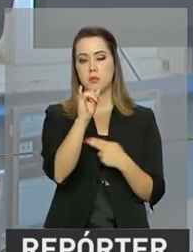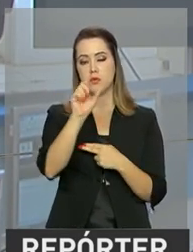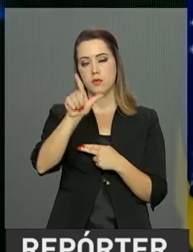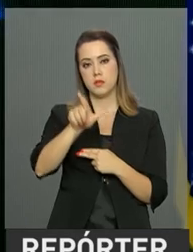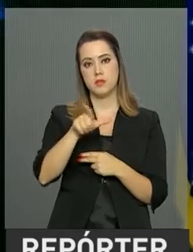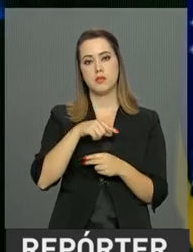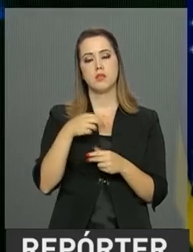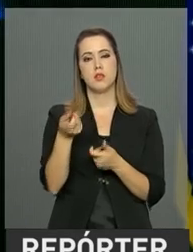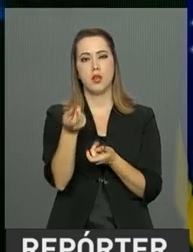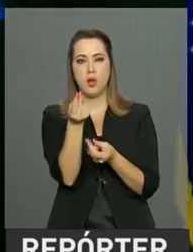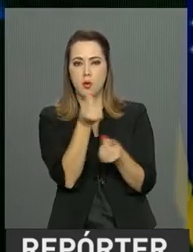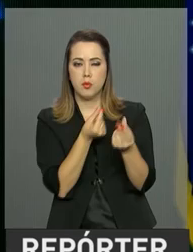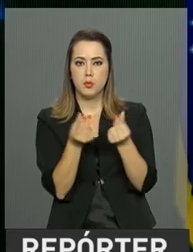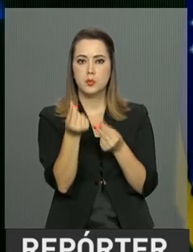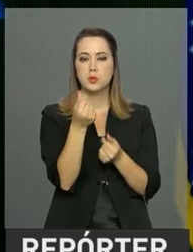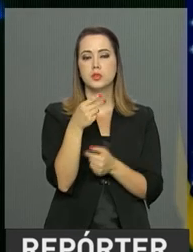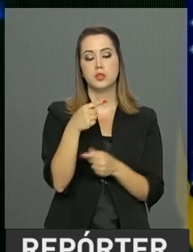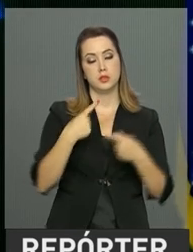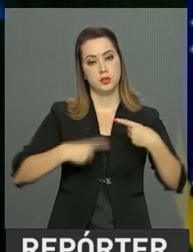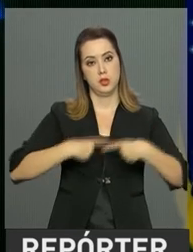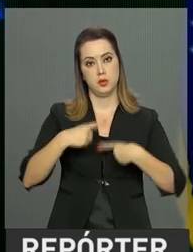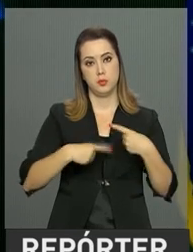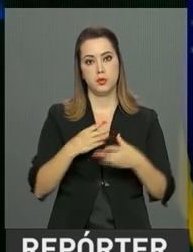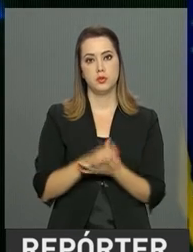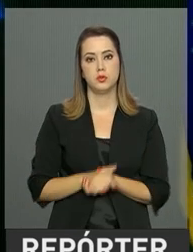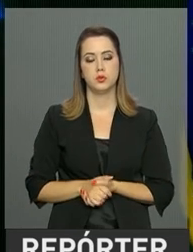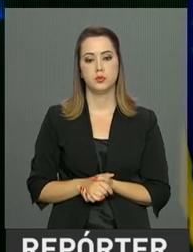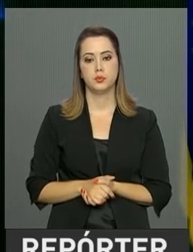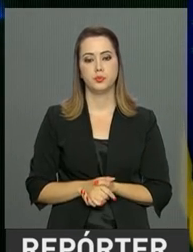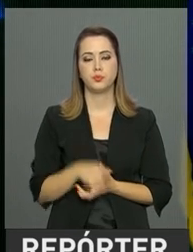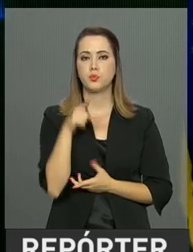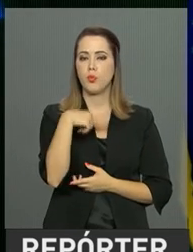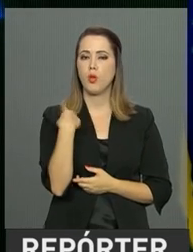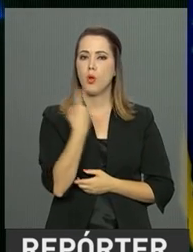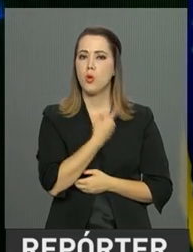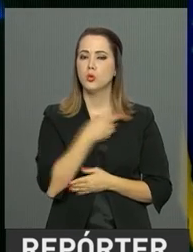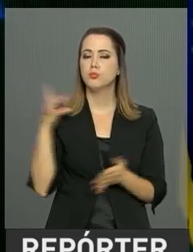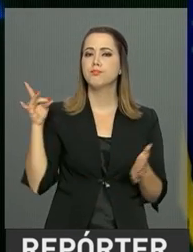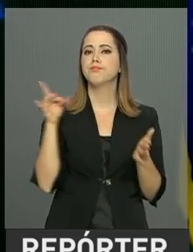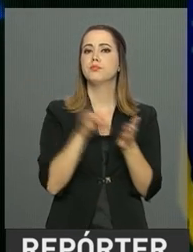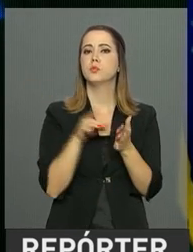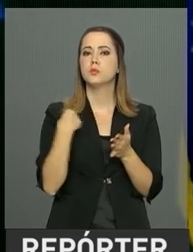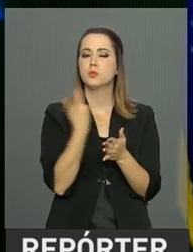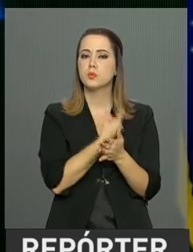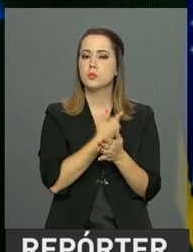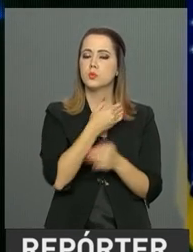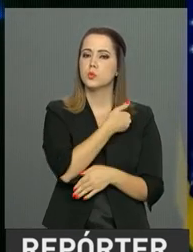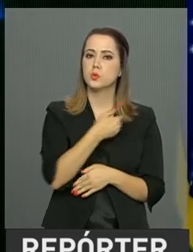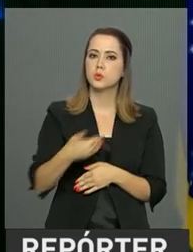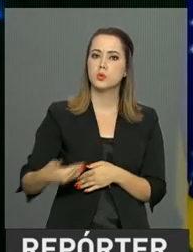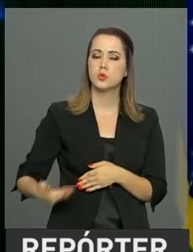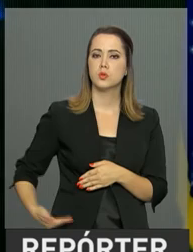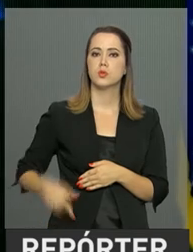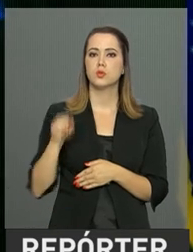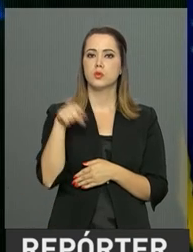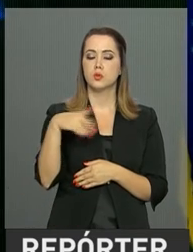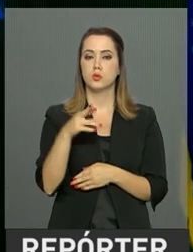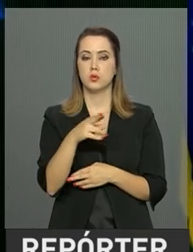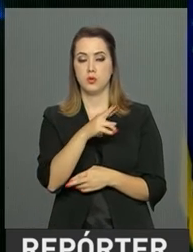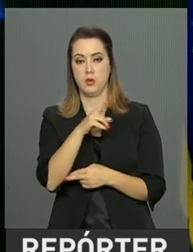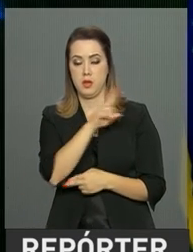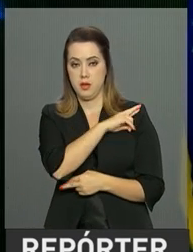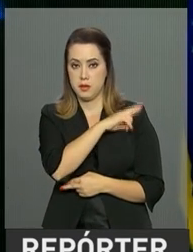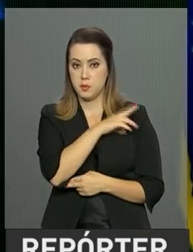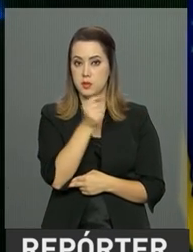política. O fundamento central do nosso governo é a responsabilidade. Responsabilidade